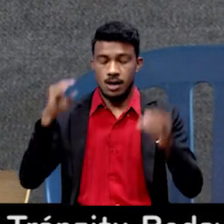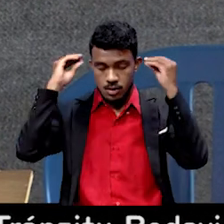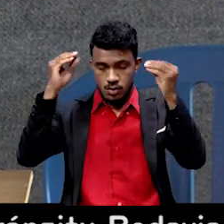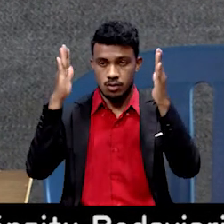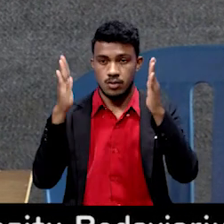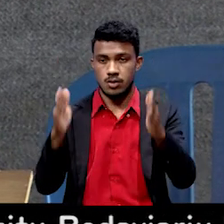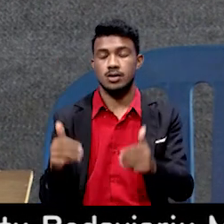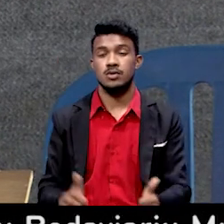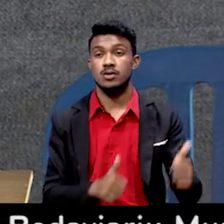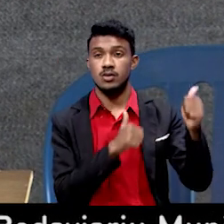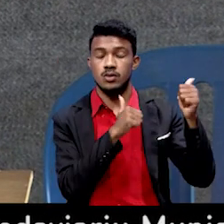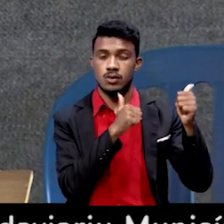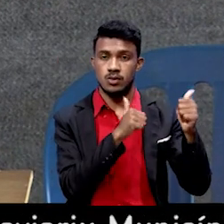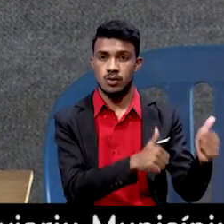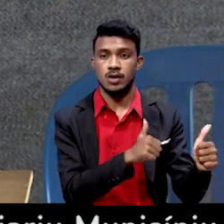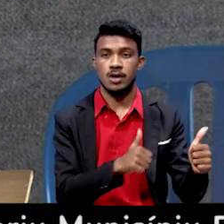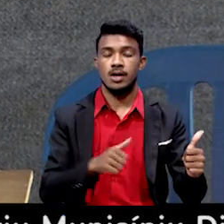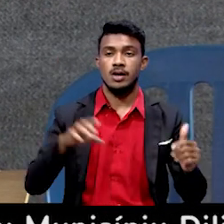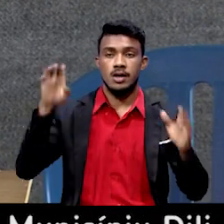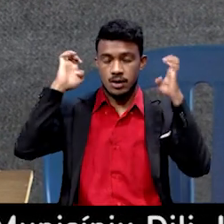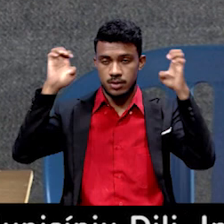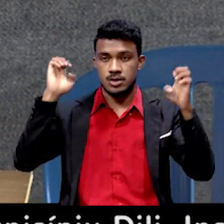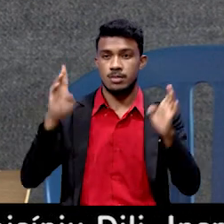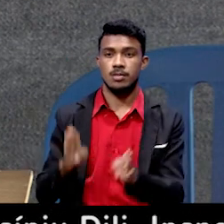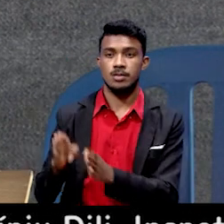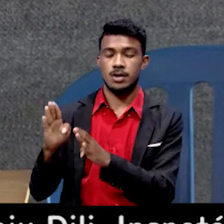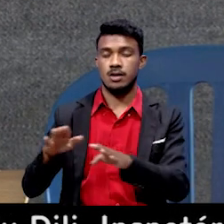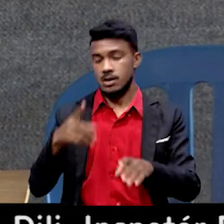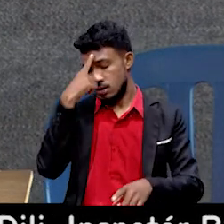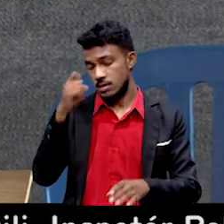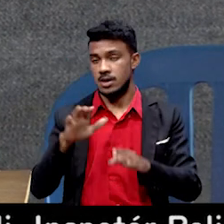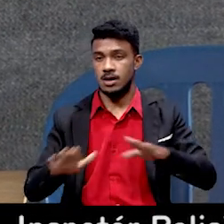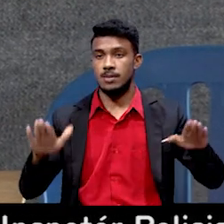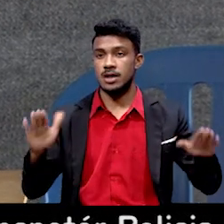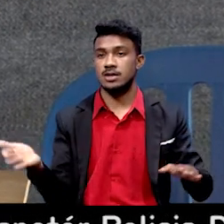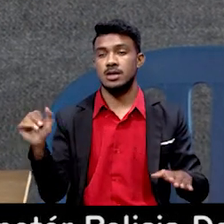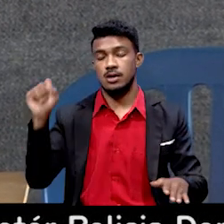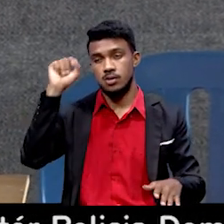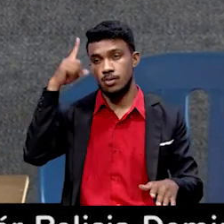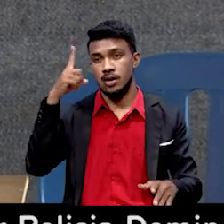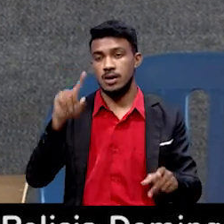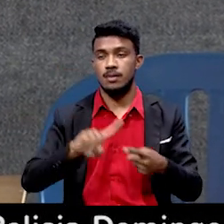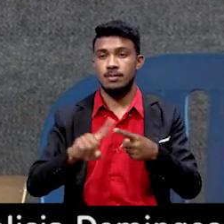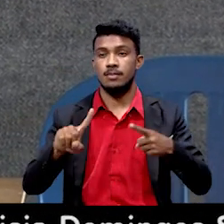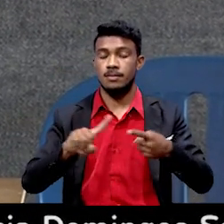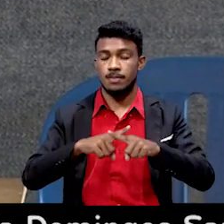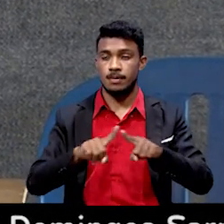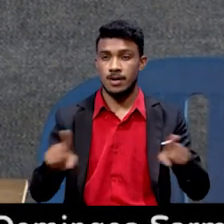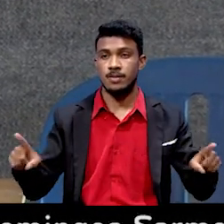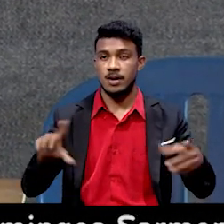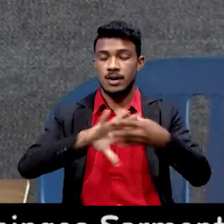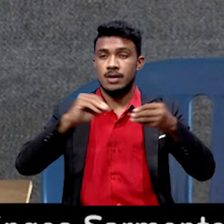né, difícil, mas há um texto. Também lá, para que você compreenda, mas o texto né, mas usa português né,